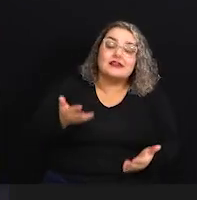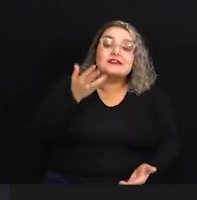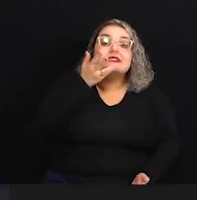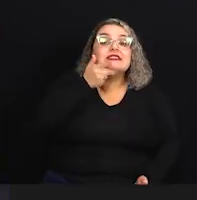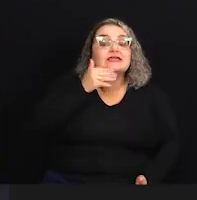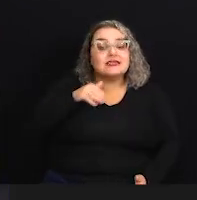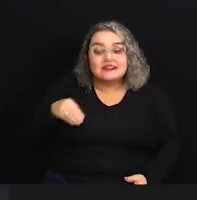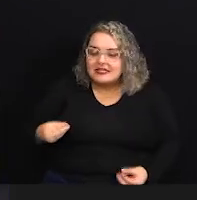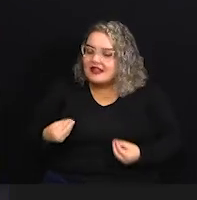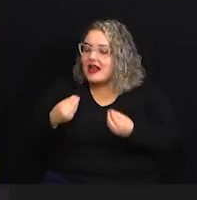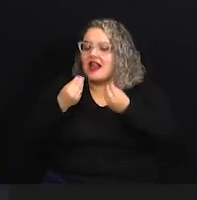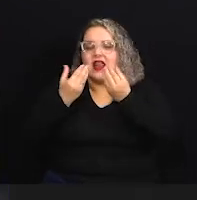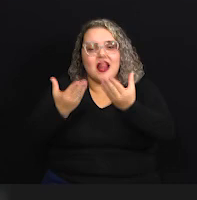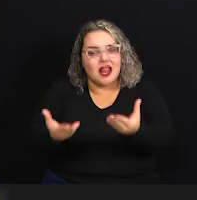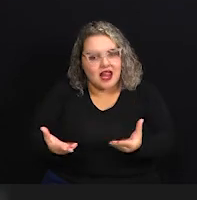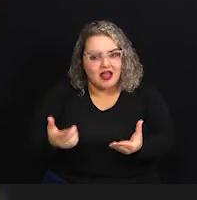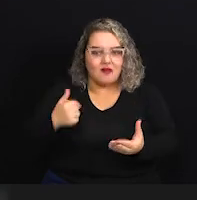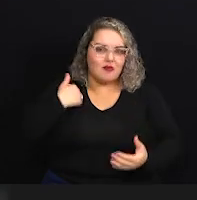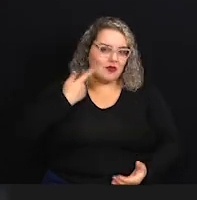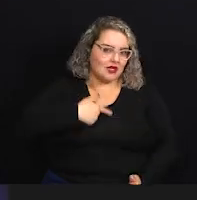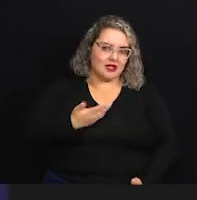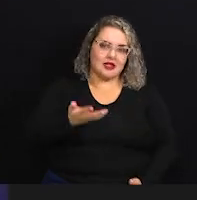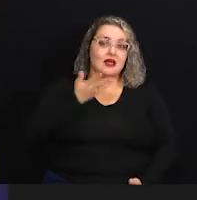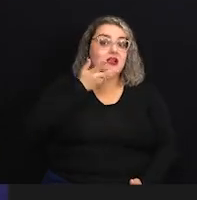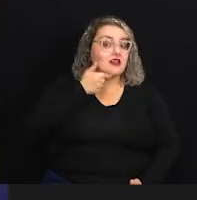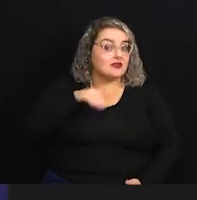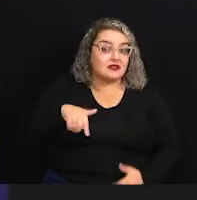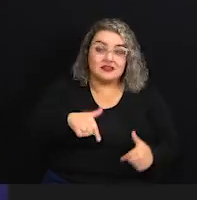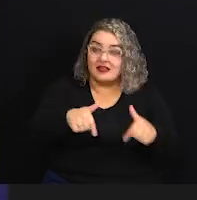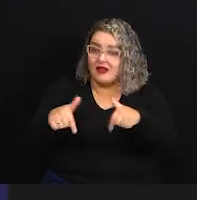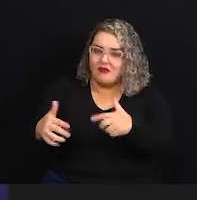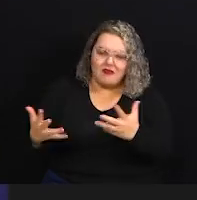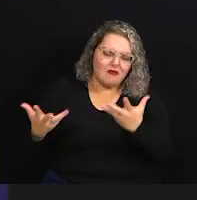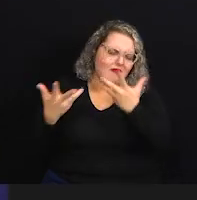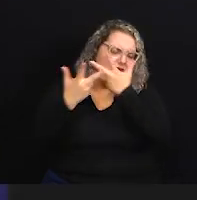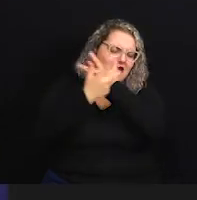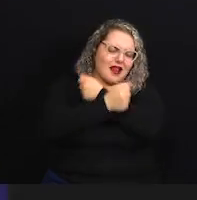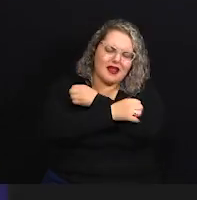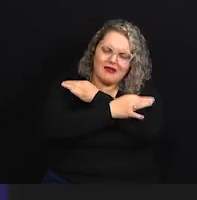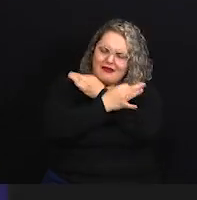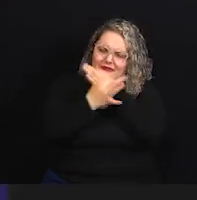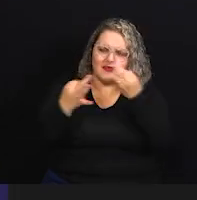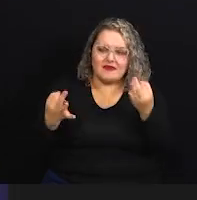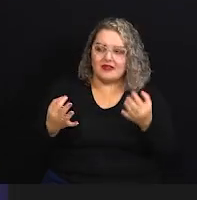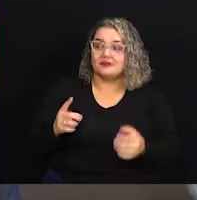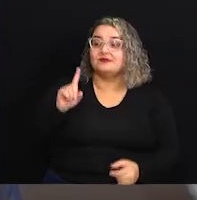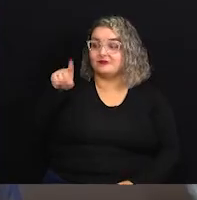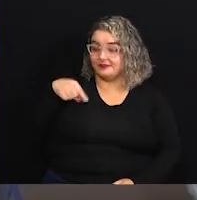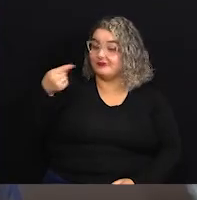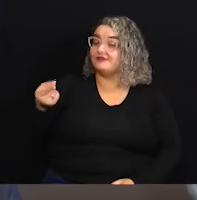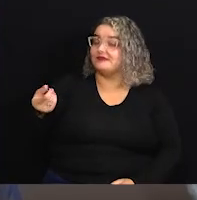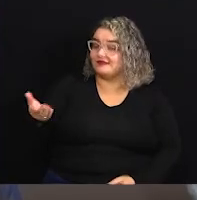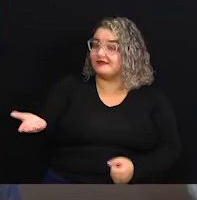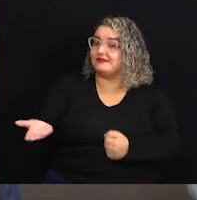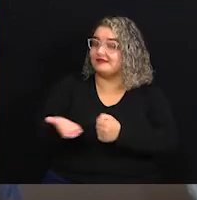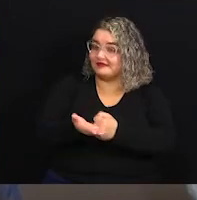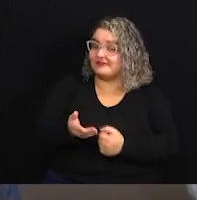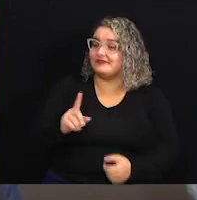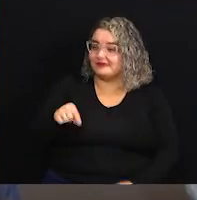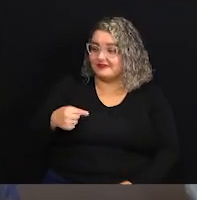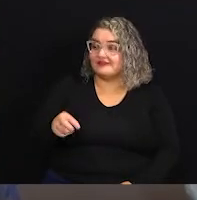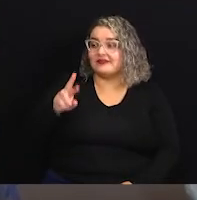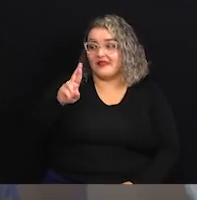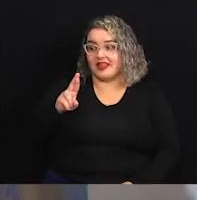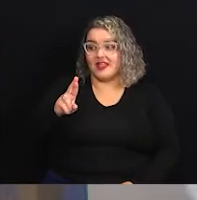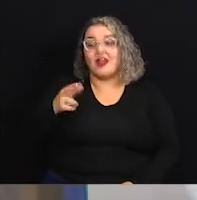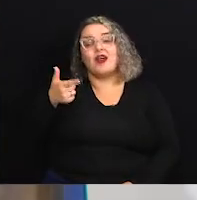as crianças levam para nós lá, as crianças trabalham com isso, é uma coisa linda, linda, linda. No próximo bloco, a gente